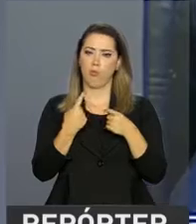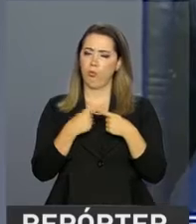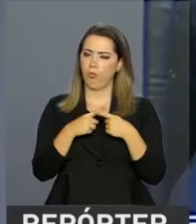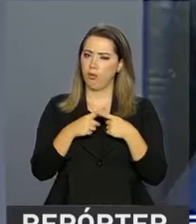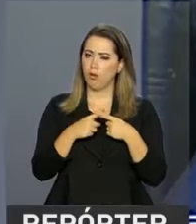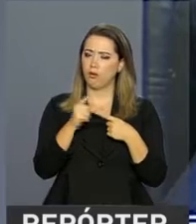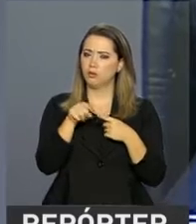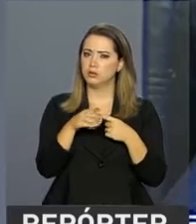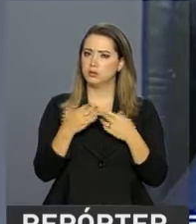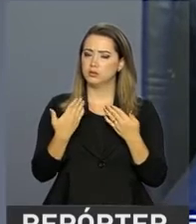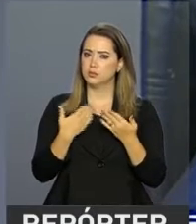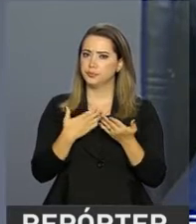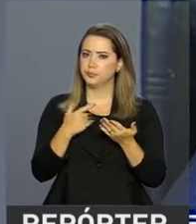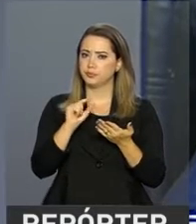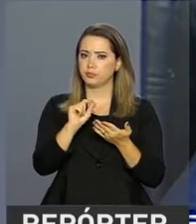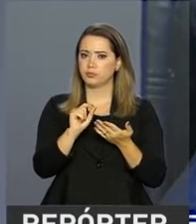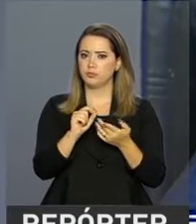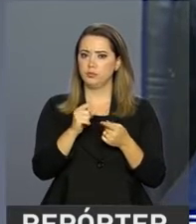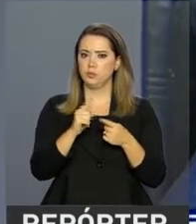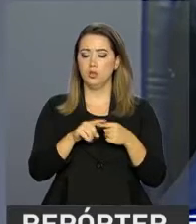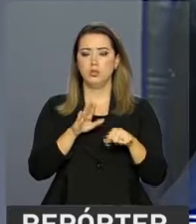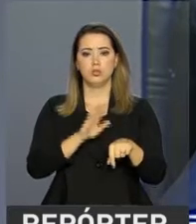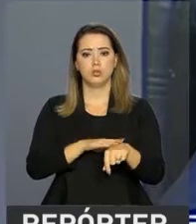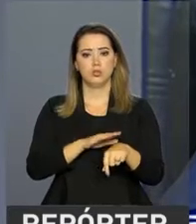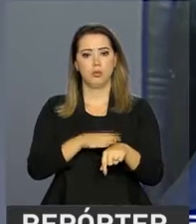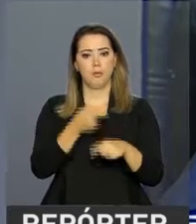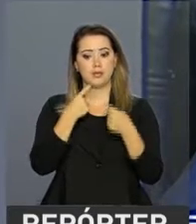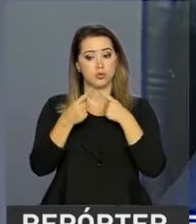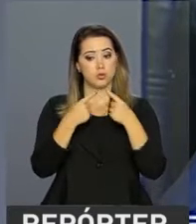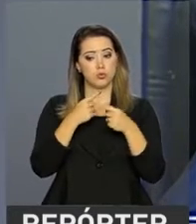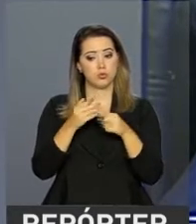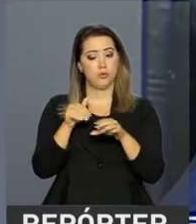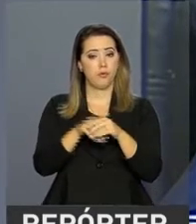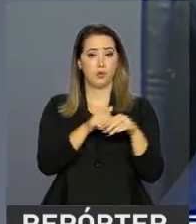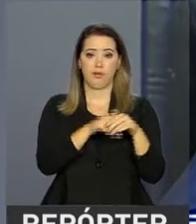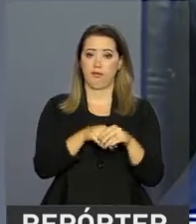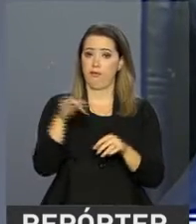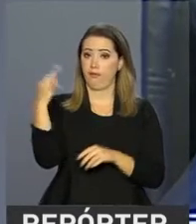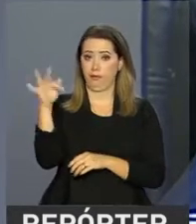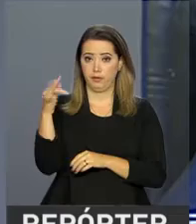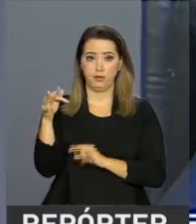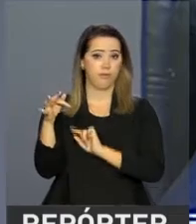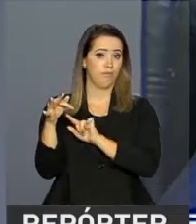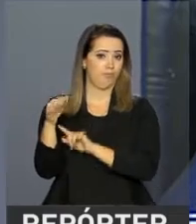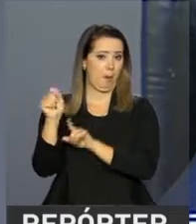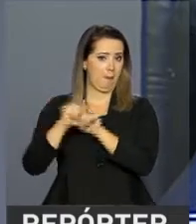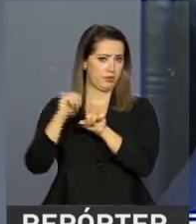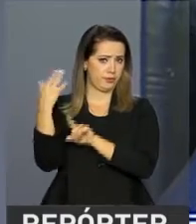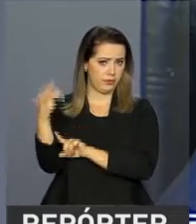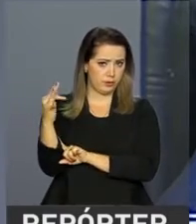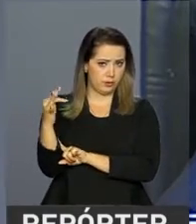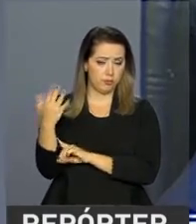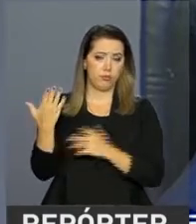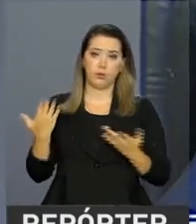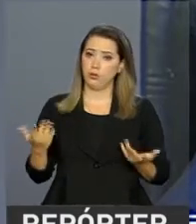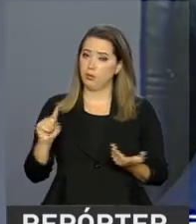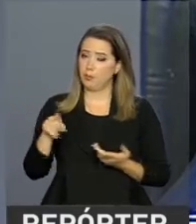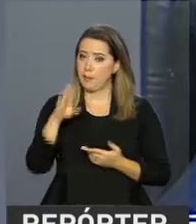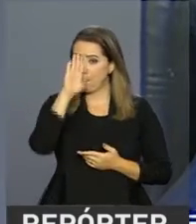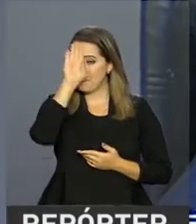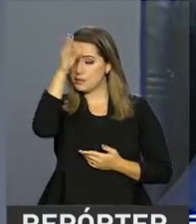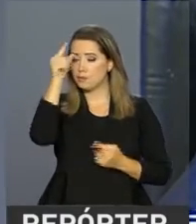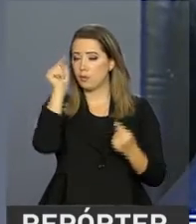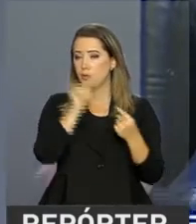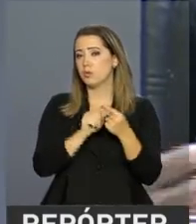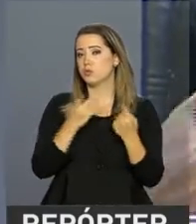a princípio estava marcada para ser discutida e votada agora em fevereiro então isso claramente é proprietário